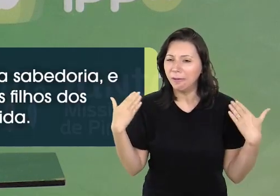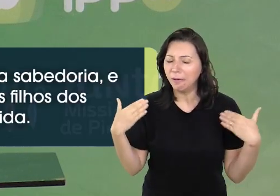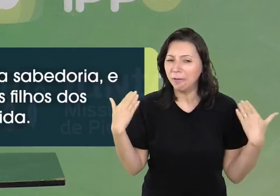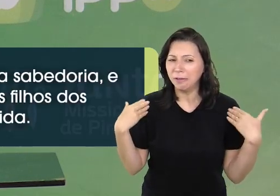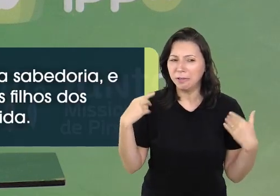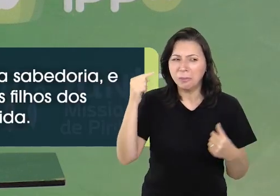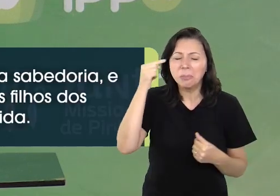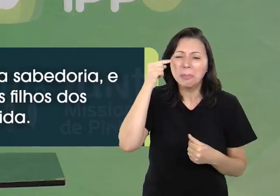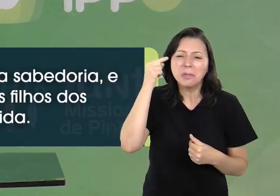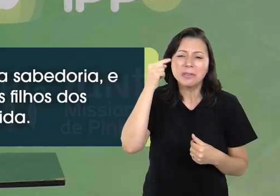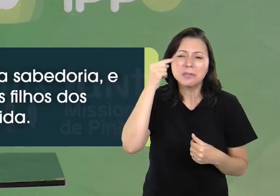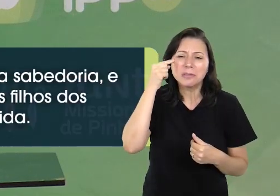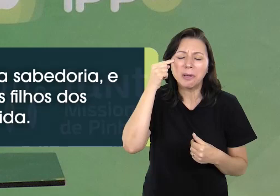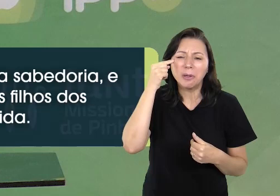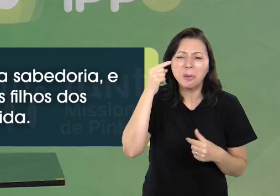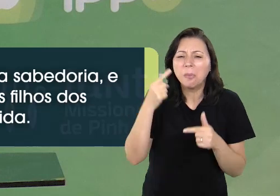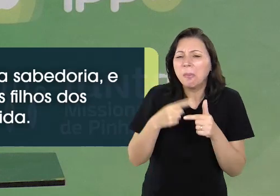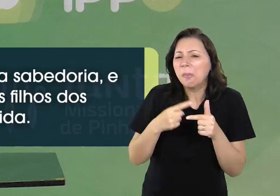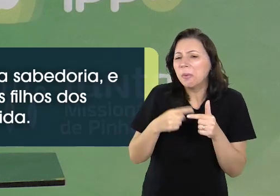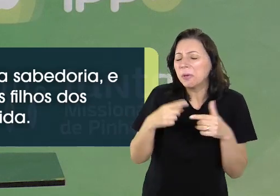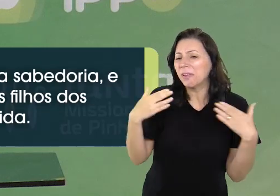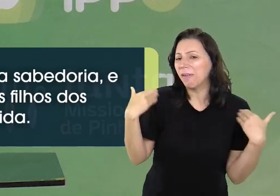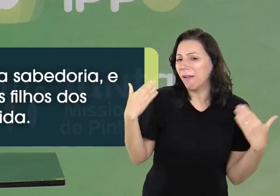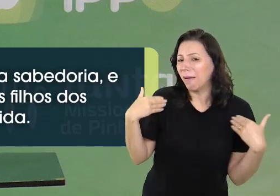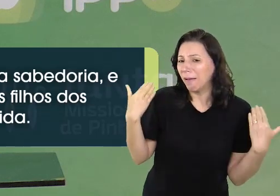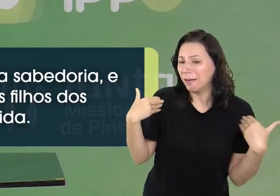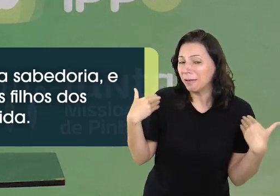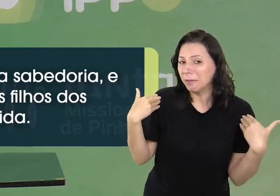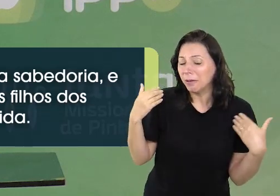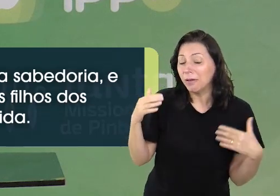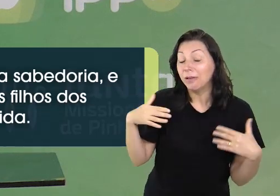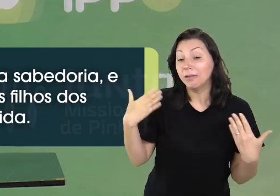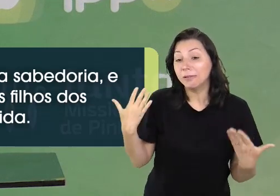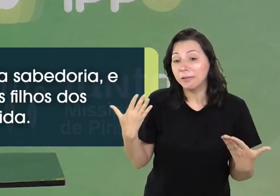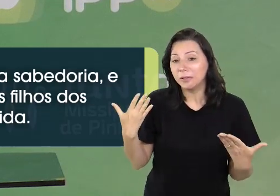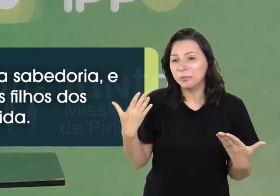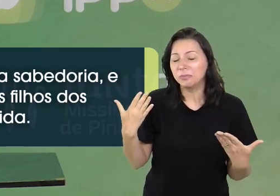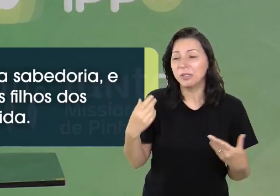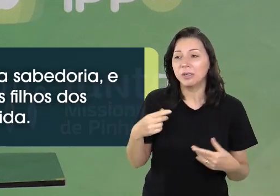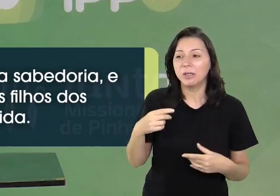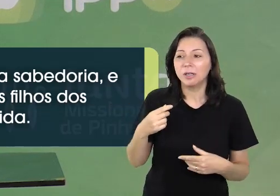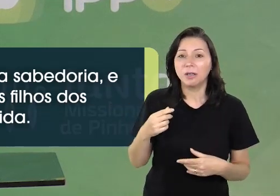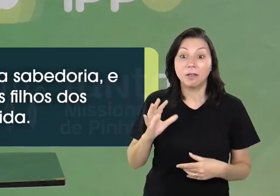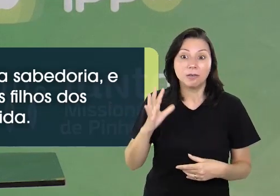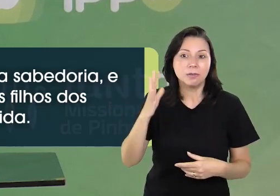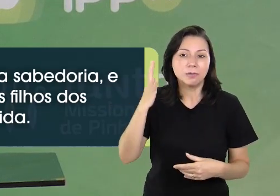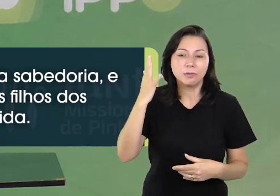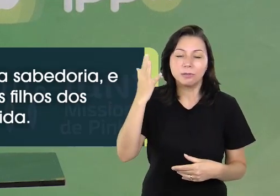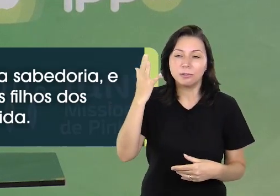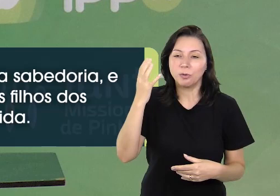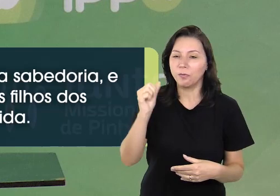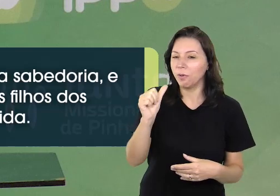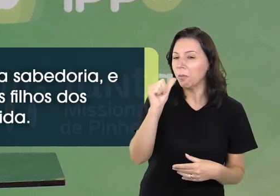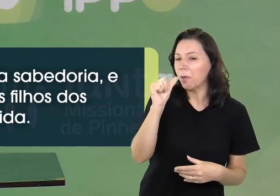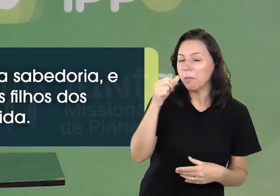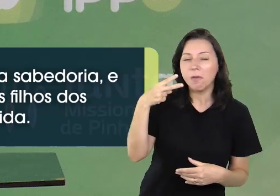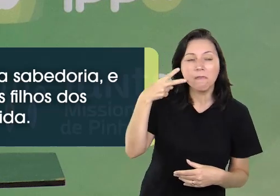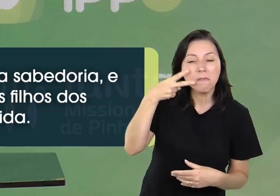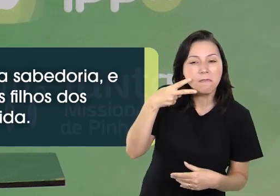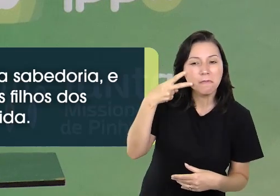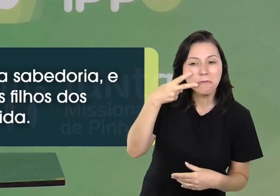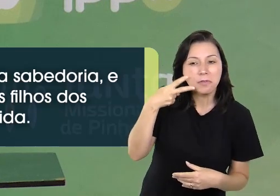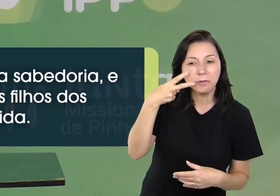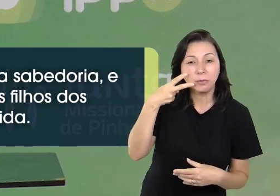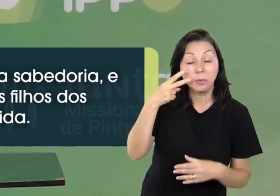que serve resolvi no meu coração dar-me ao vinho regendo-me com tudo pela